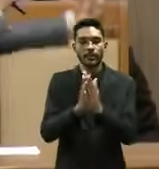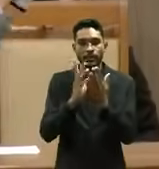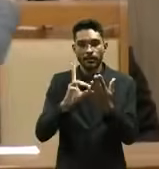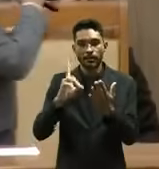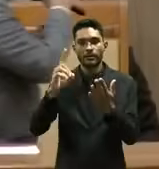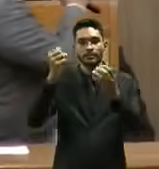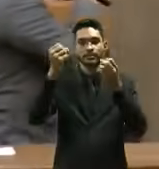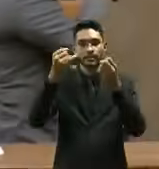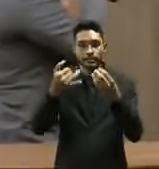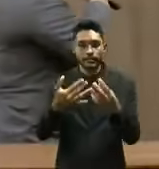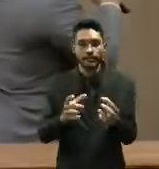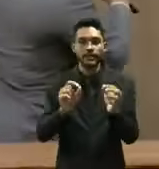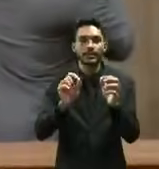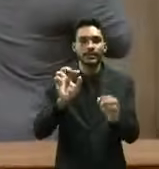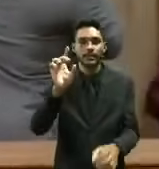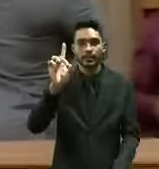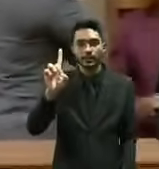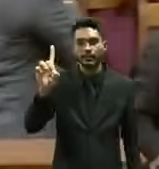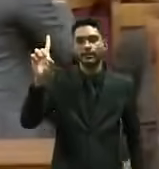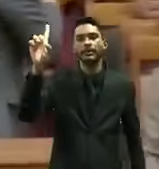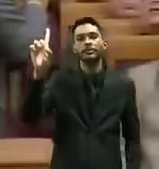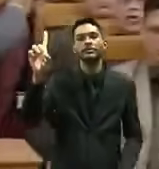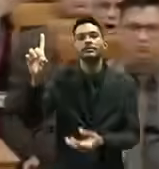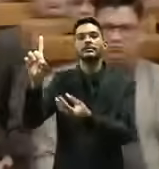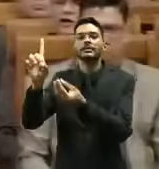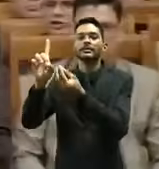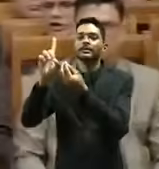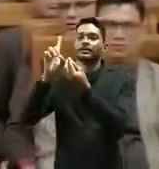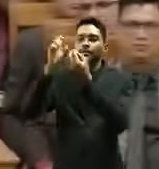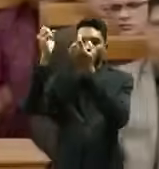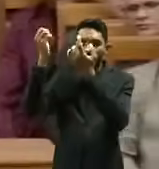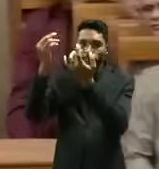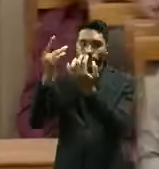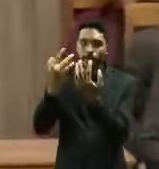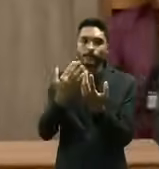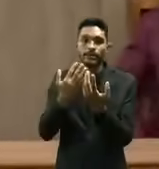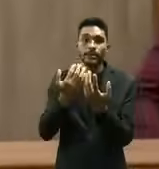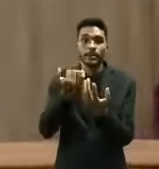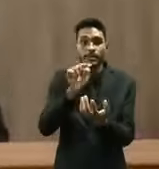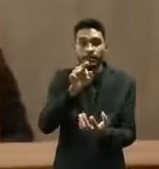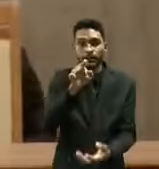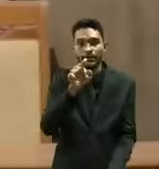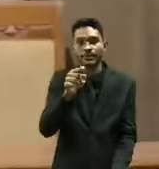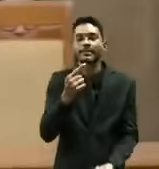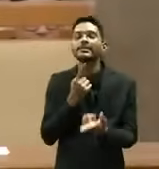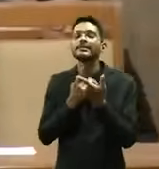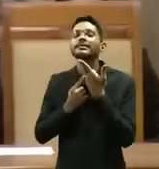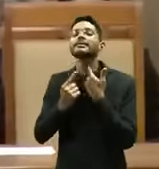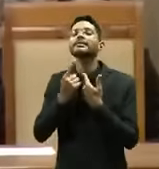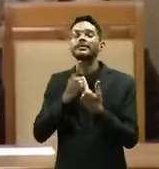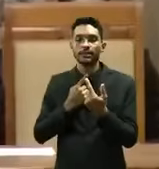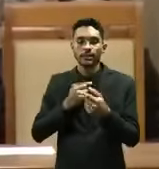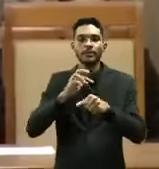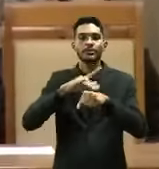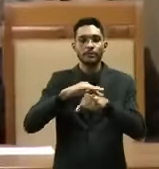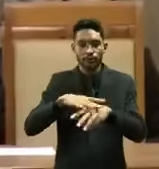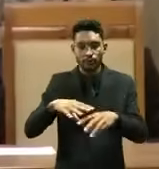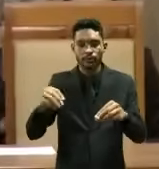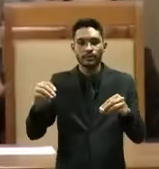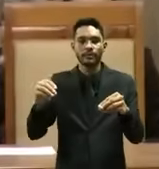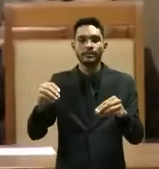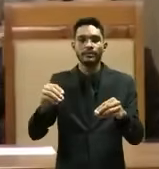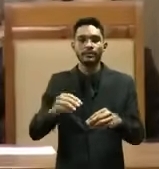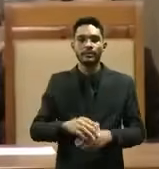Deus mata a sede de quem tem sede e se você vier para a igreja com sede sede de ser curado Quem tem sede de